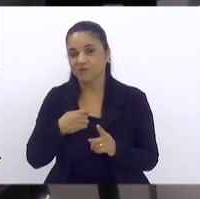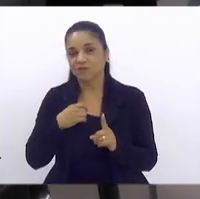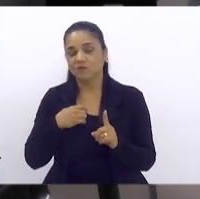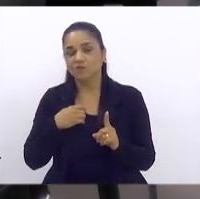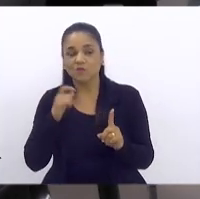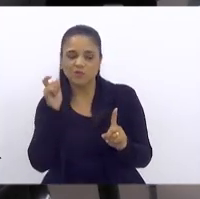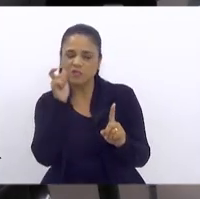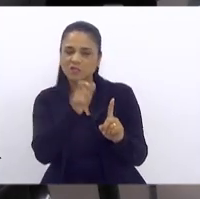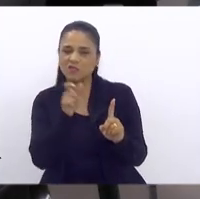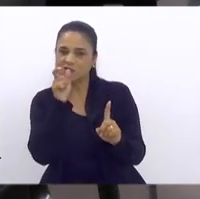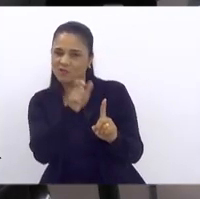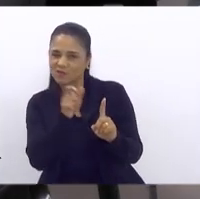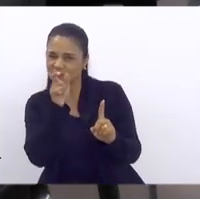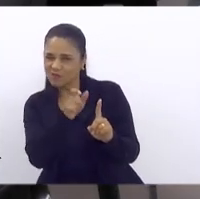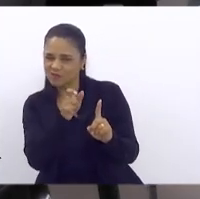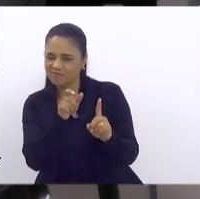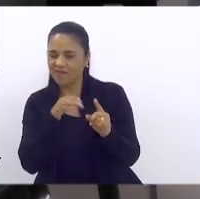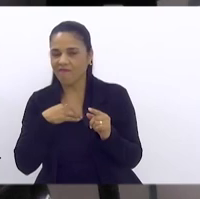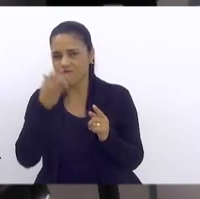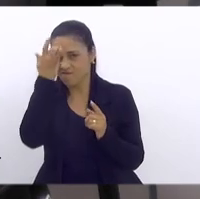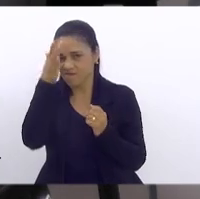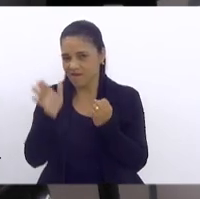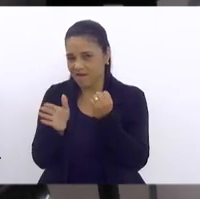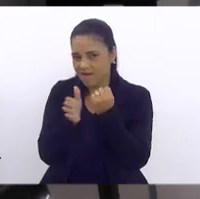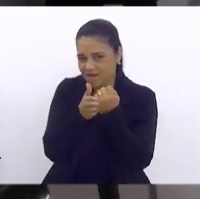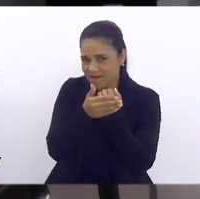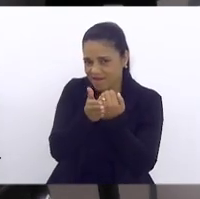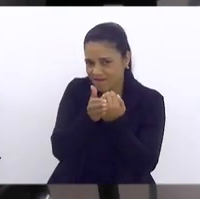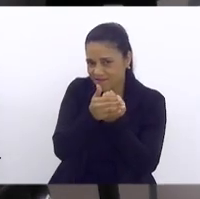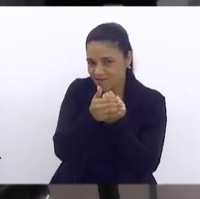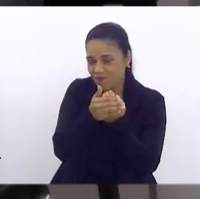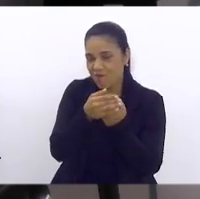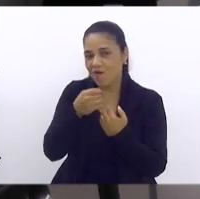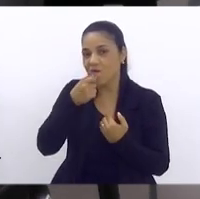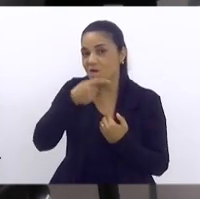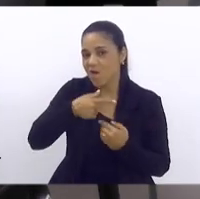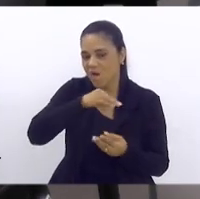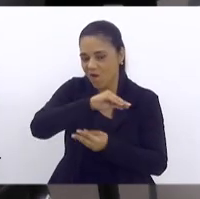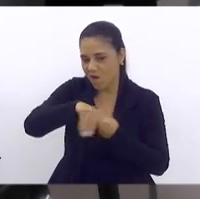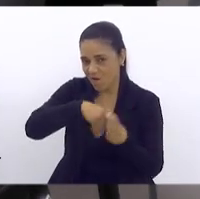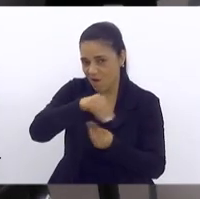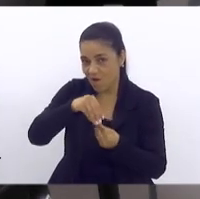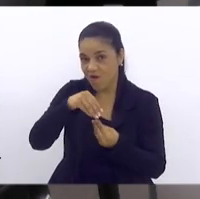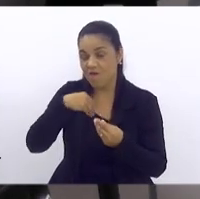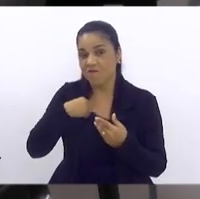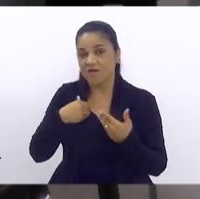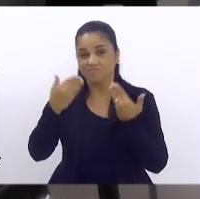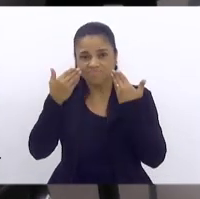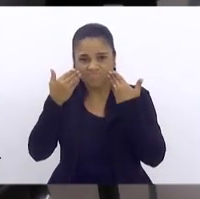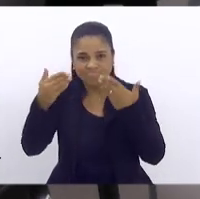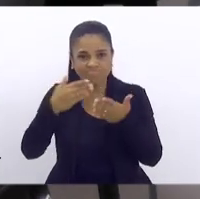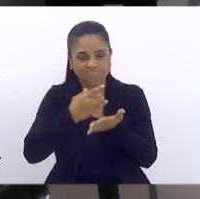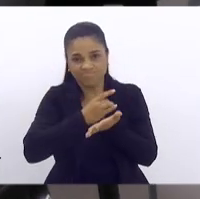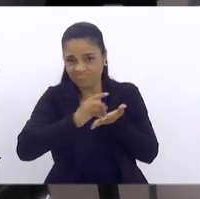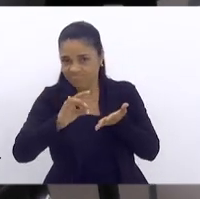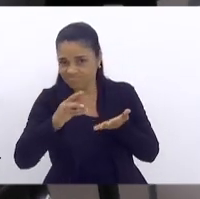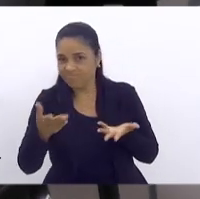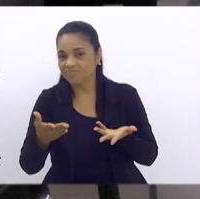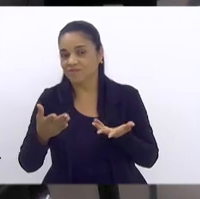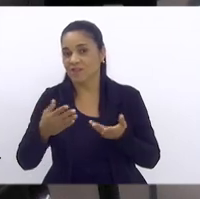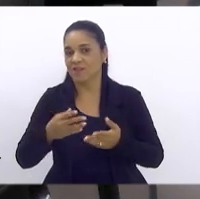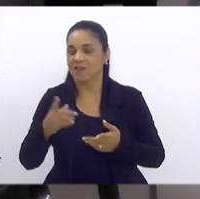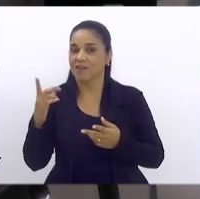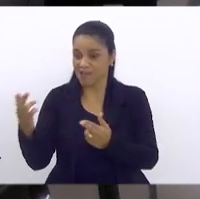gente camuflar, por exemplo, por meio do humor. Mas um discurso de ódio mais explícito é mais difícil, né? E logo ele poderia